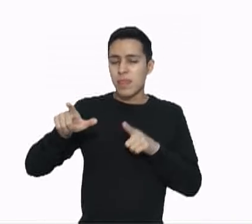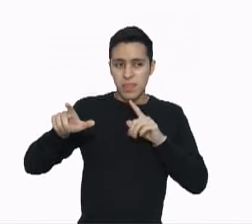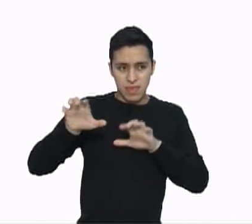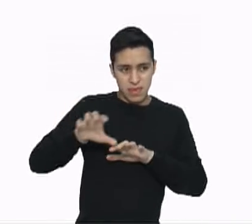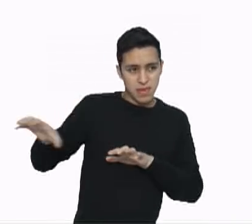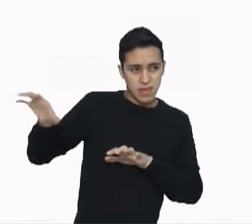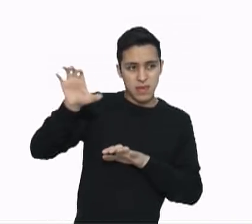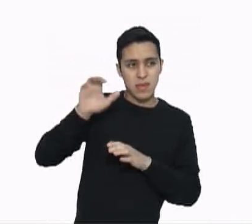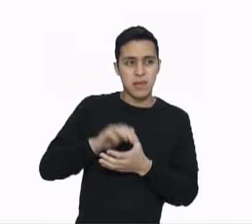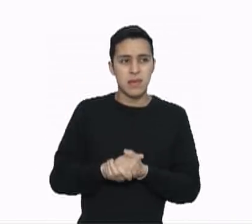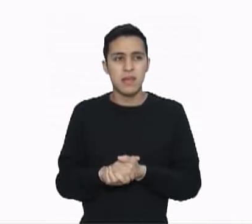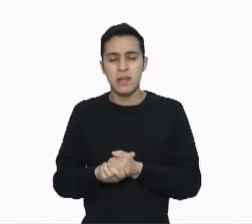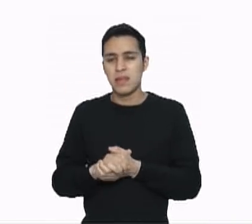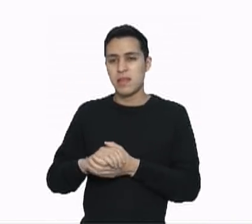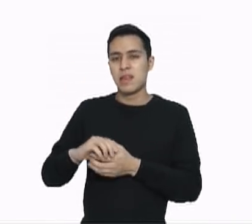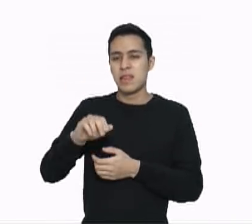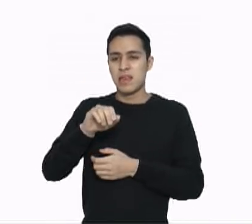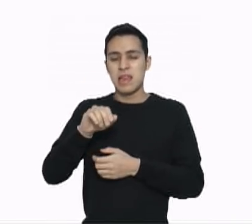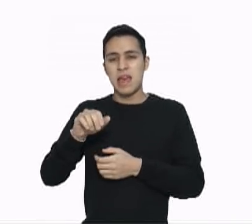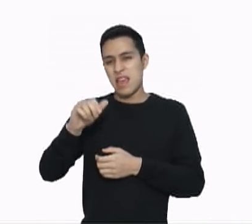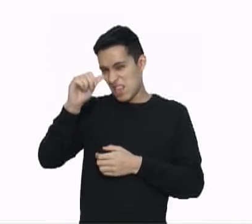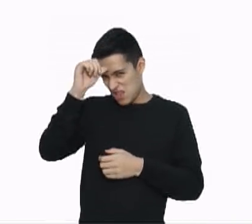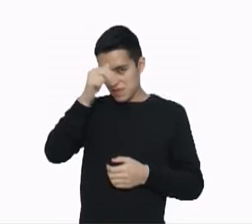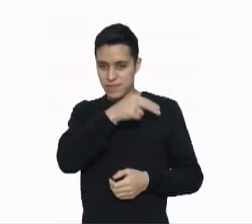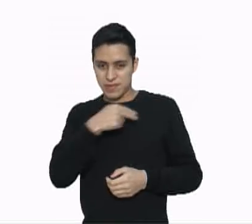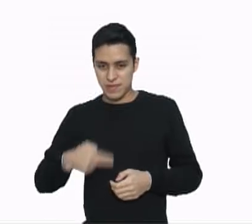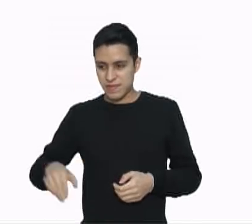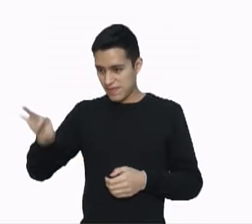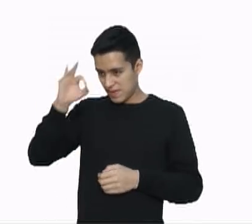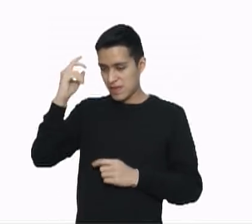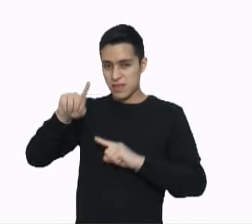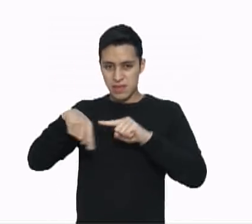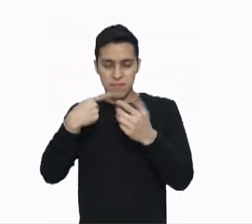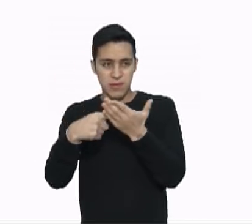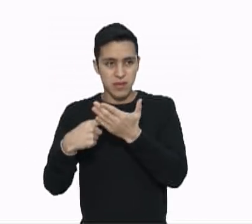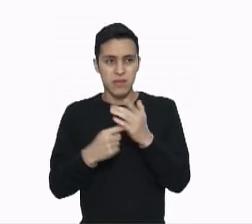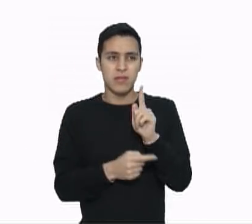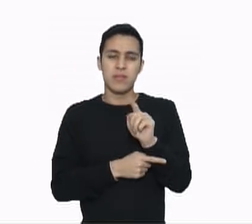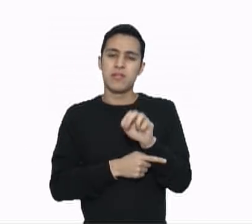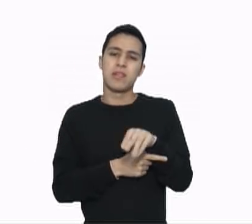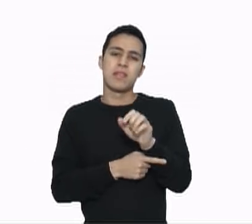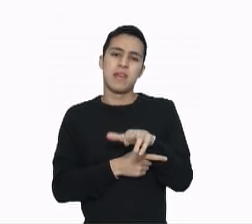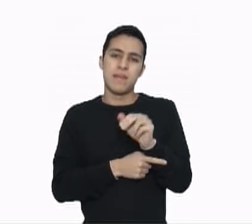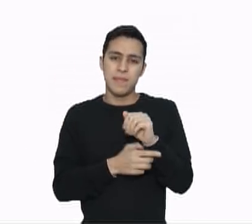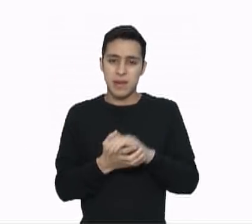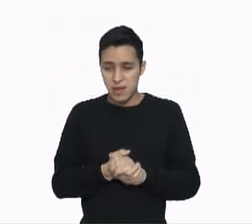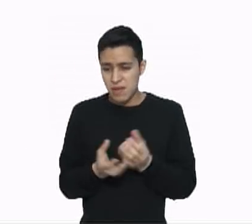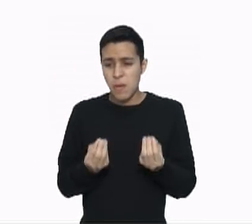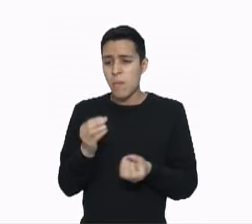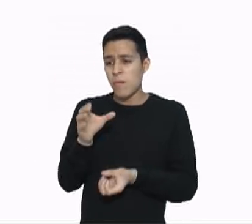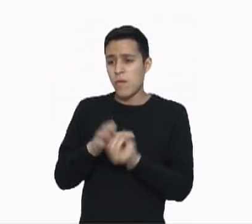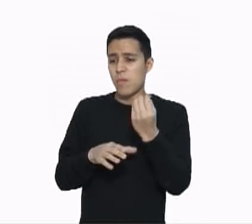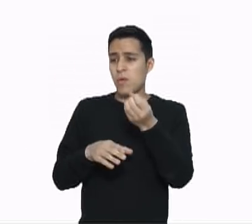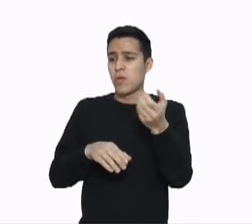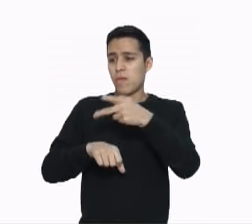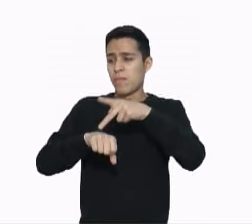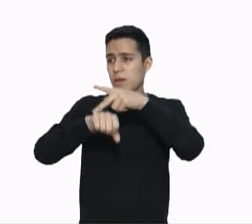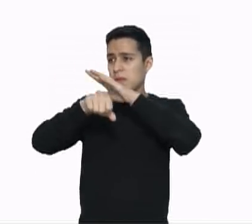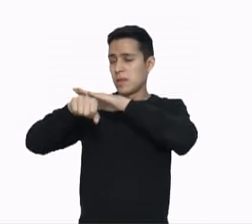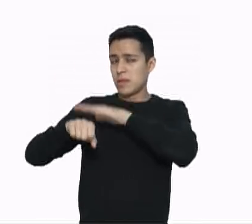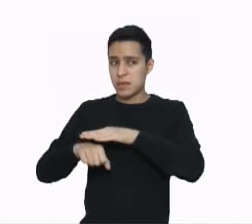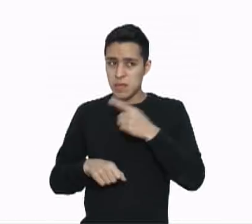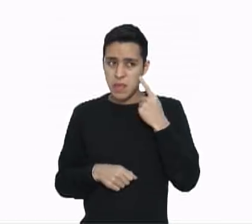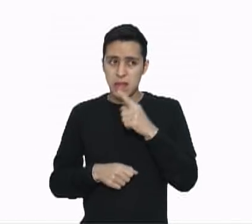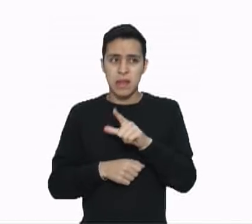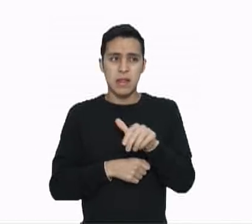divisão da Indochina francesa após os acordos de Genebra e a formação desses novos países, independentes, Laos,